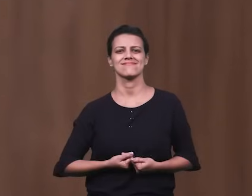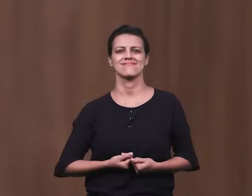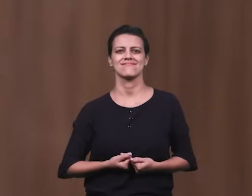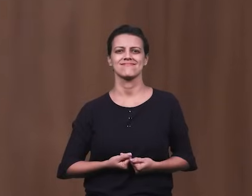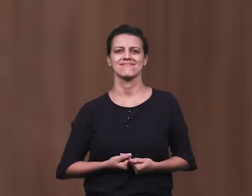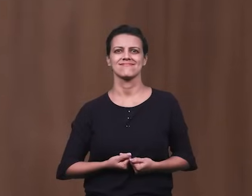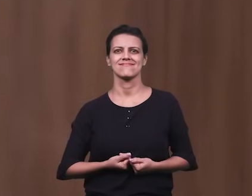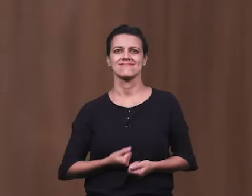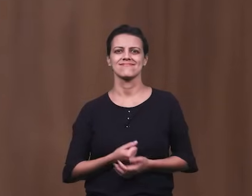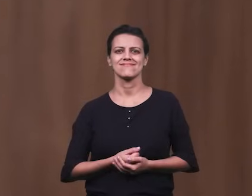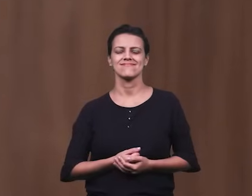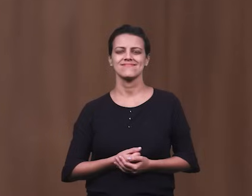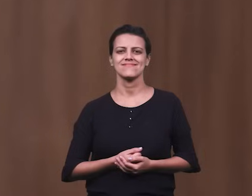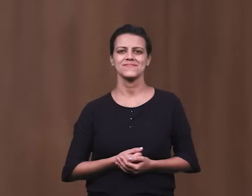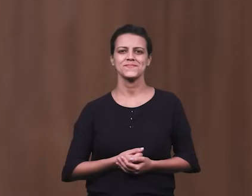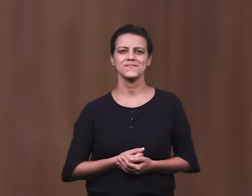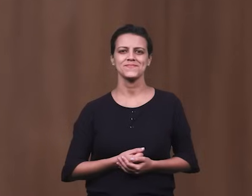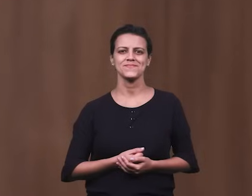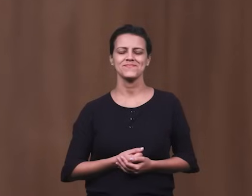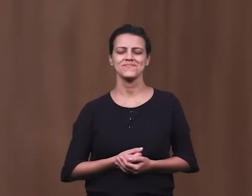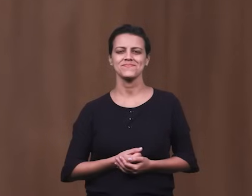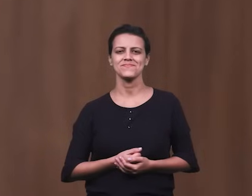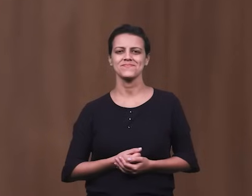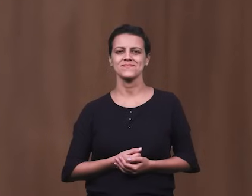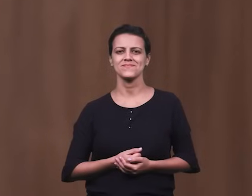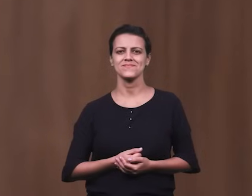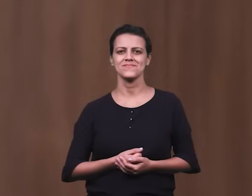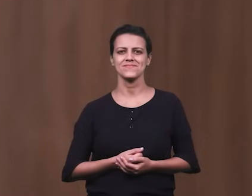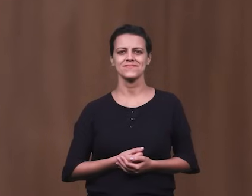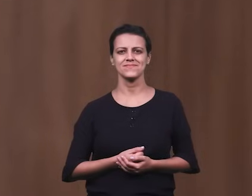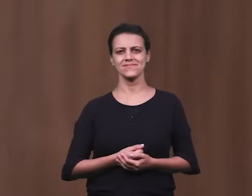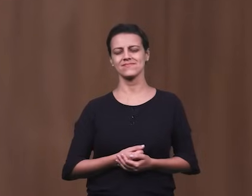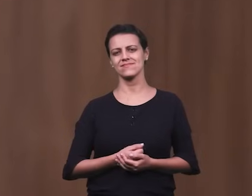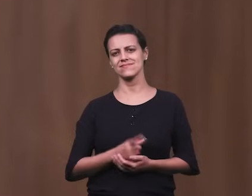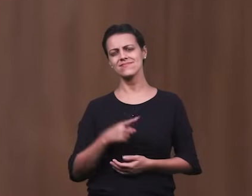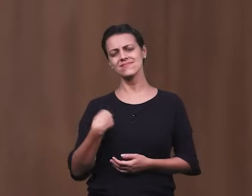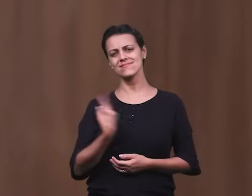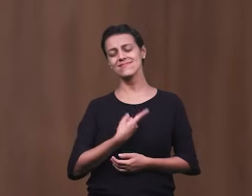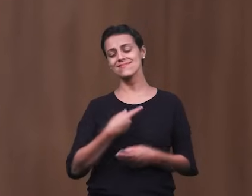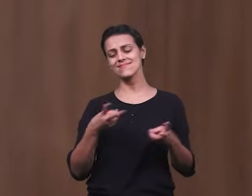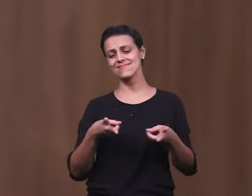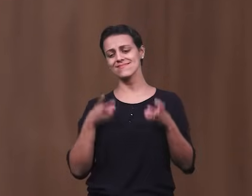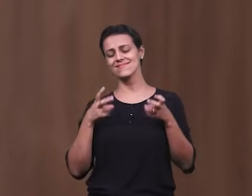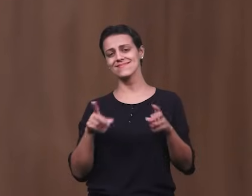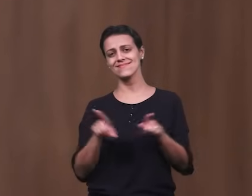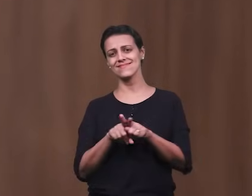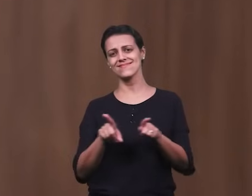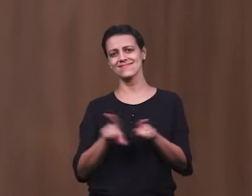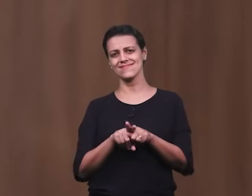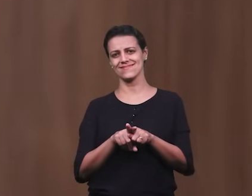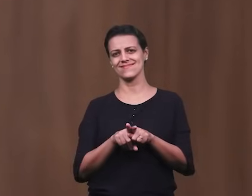Mas, ainda com relação a isso, porque o que a gente vai observando, tanto